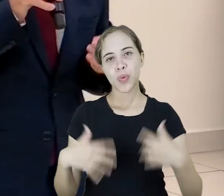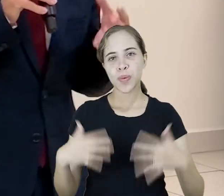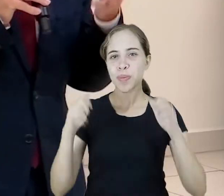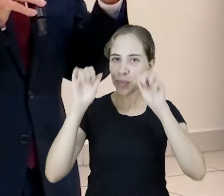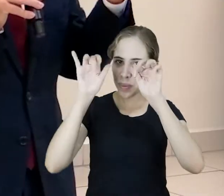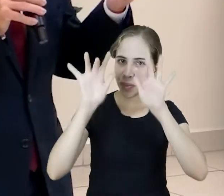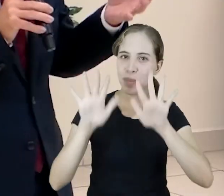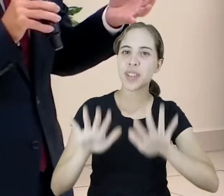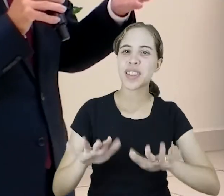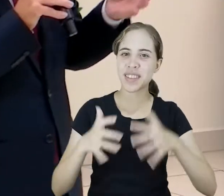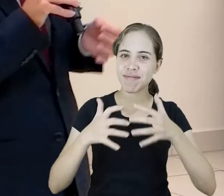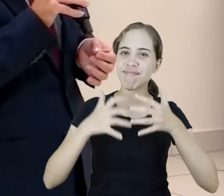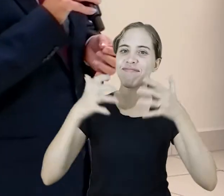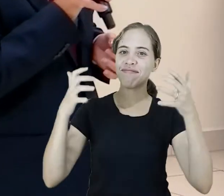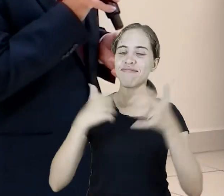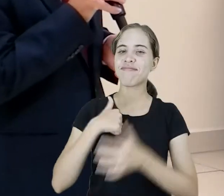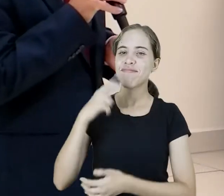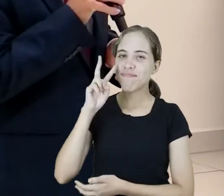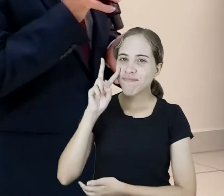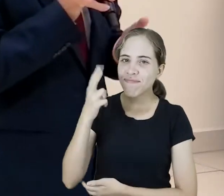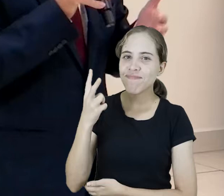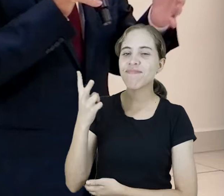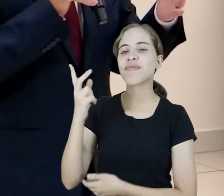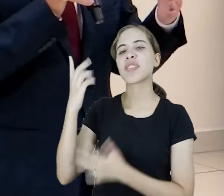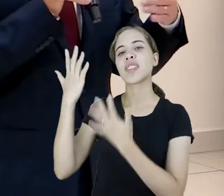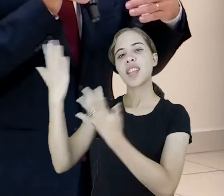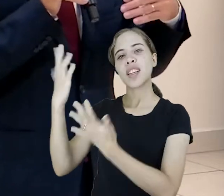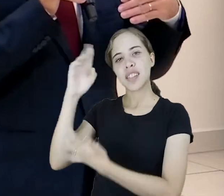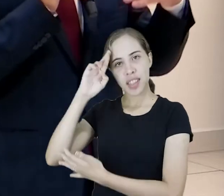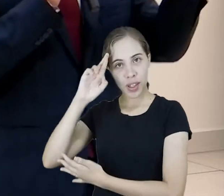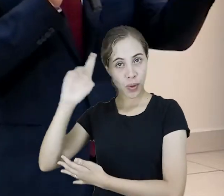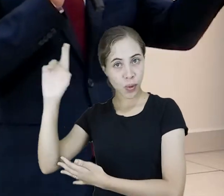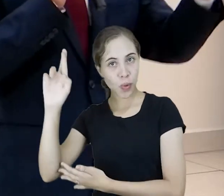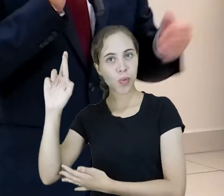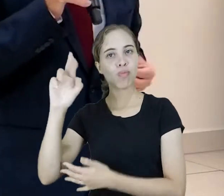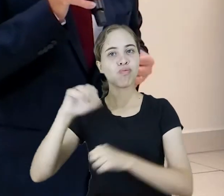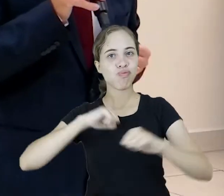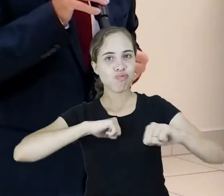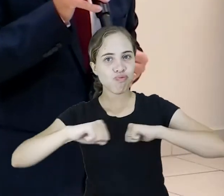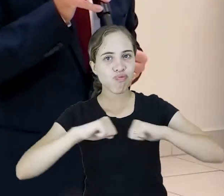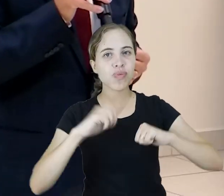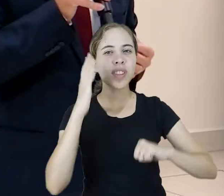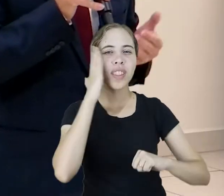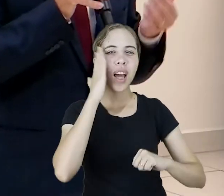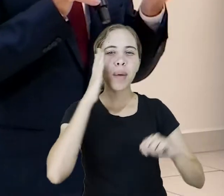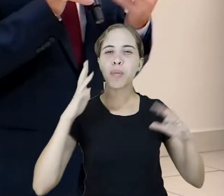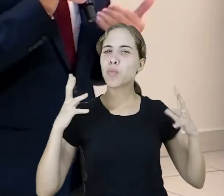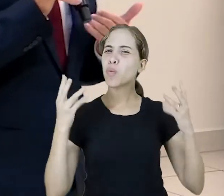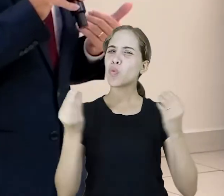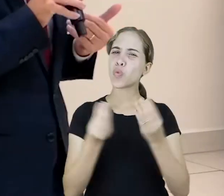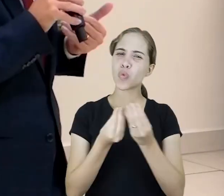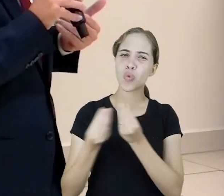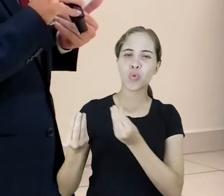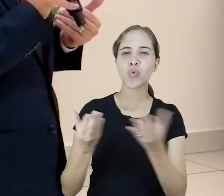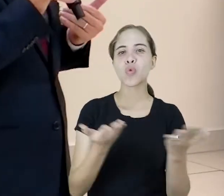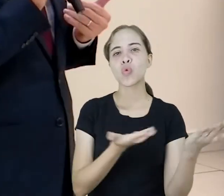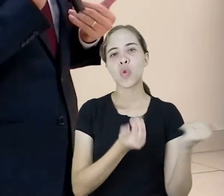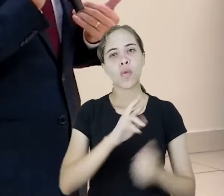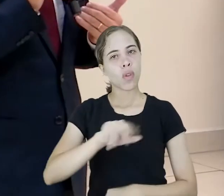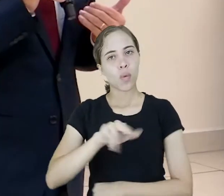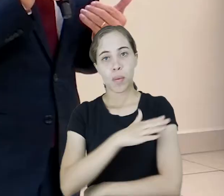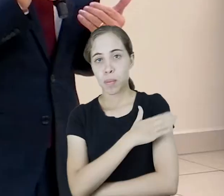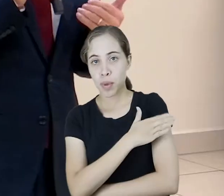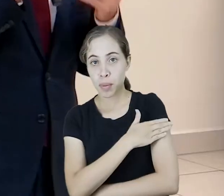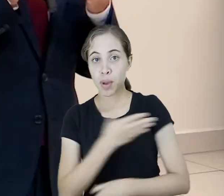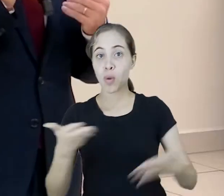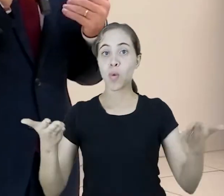bênção, né? Reconhecemos a mão do Senhor e sabemos que há tantos outros jovens, não membros da igreja, neste